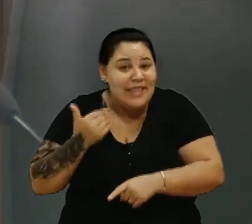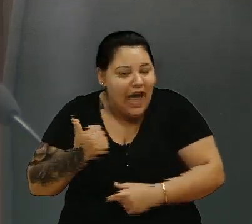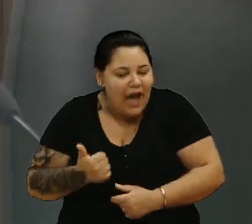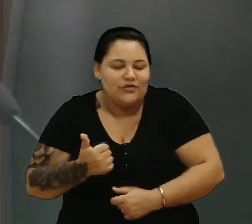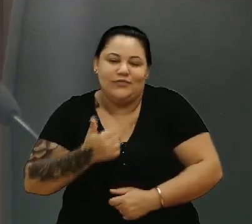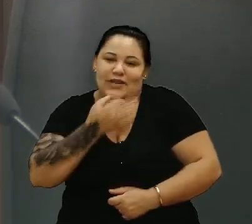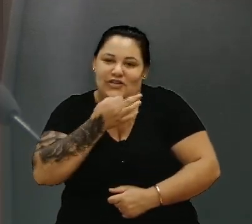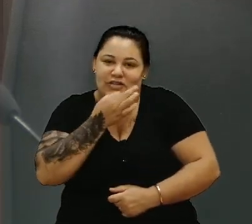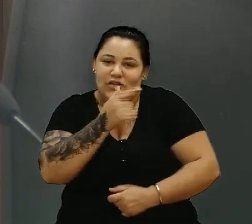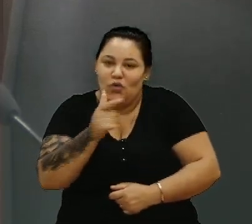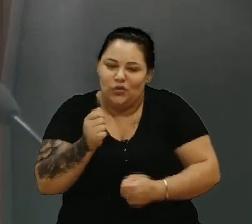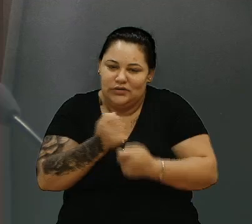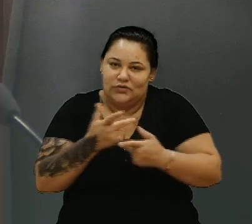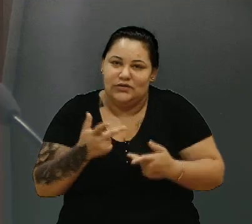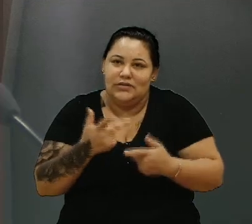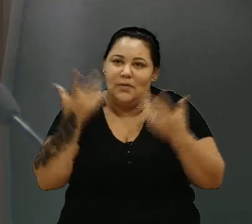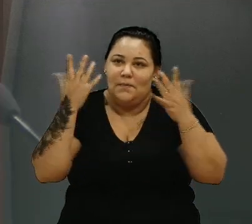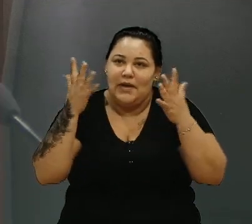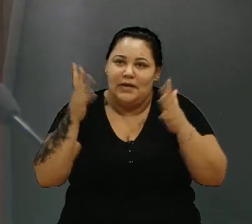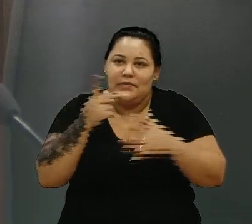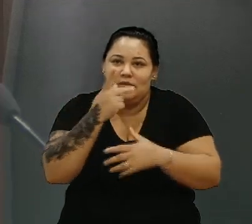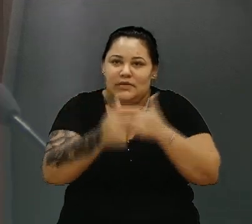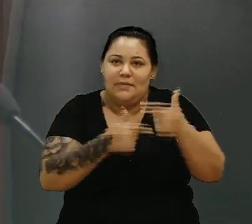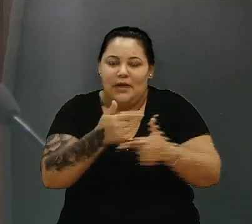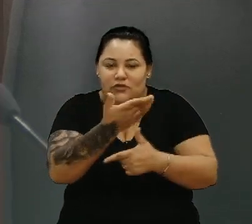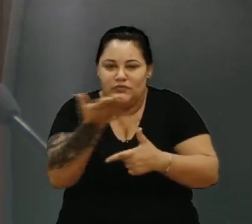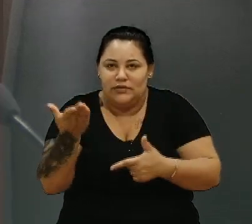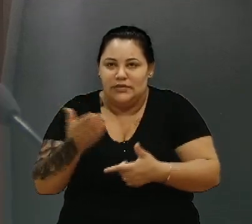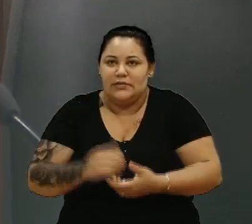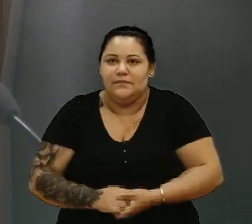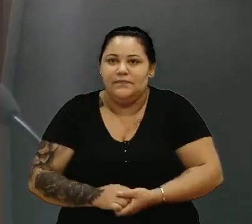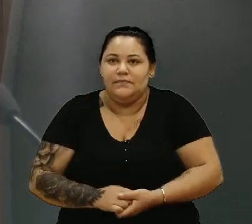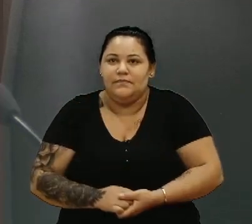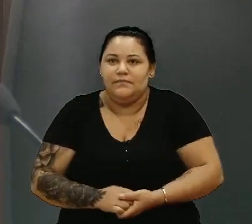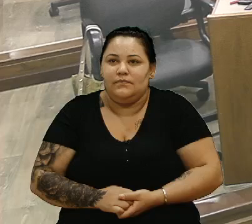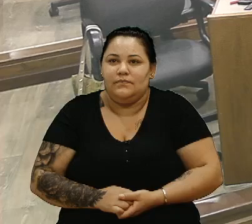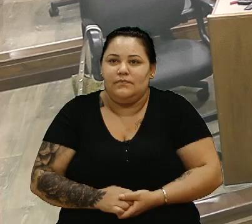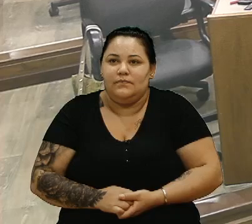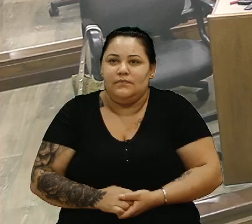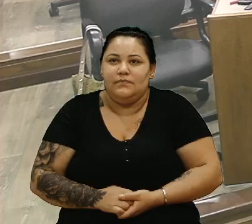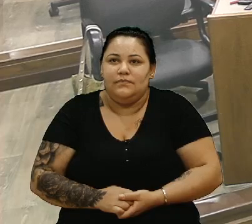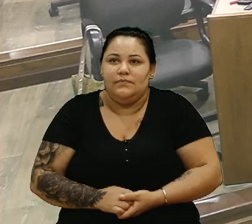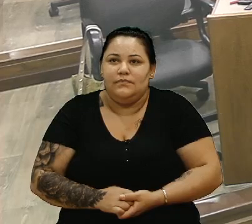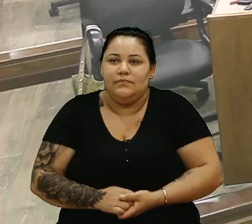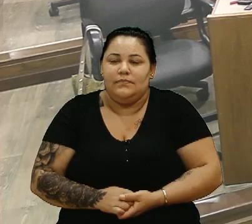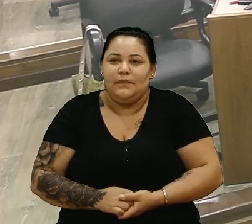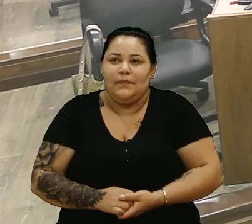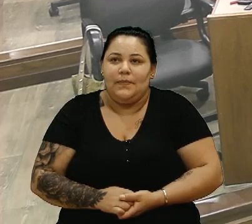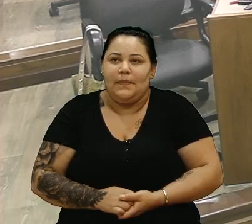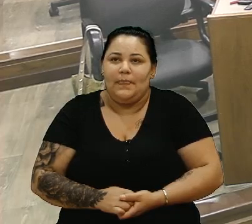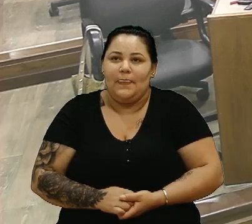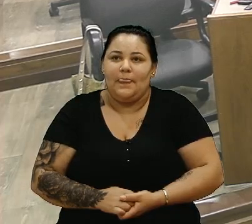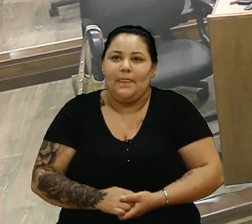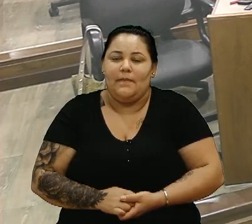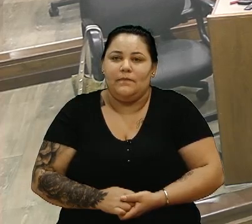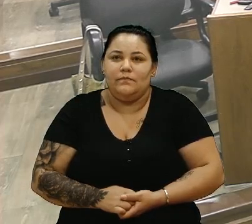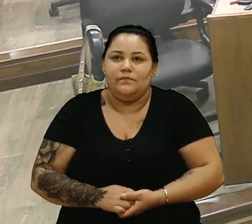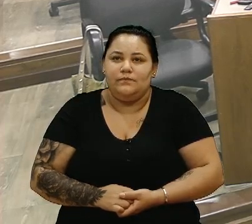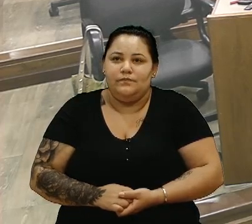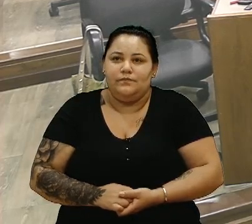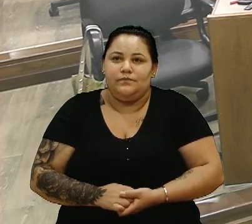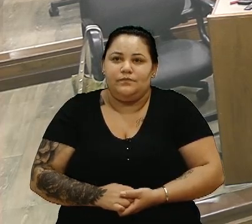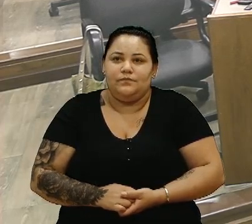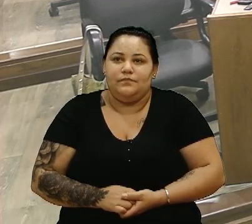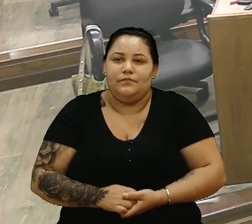Então, parabéns pelo trabalho de vocês e contem com a gente. Quero só fechar dizendo que entendi a preocupação da